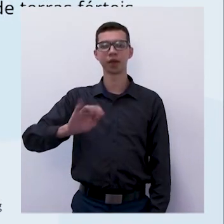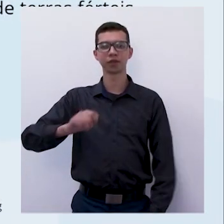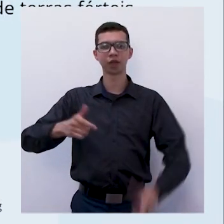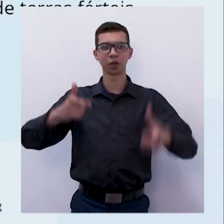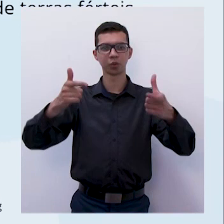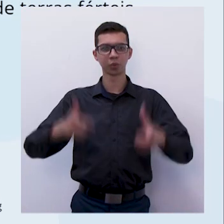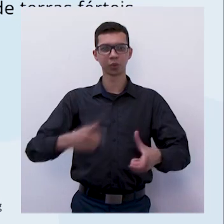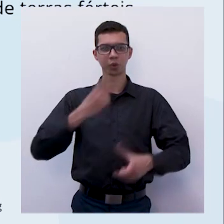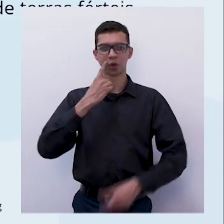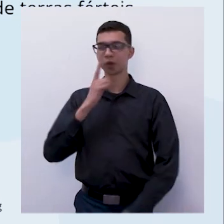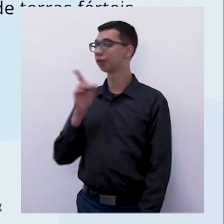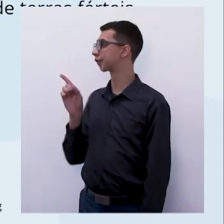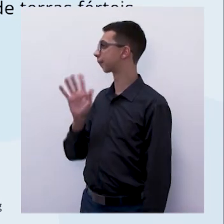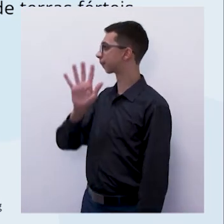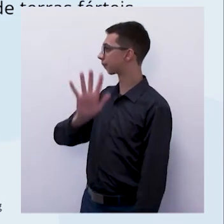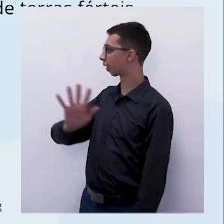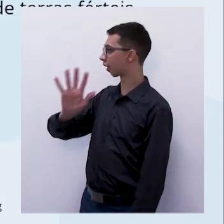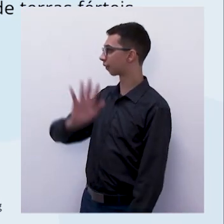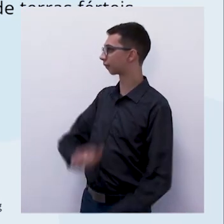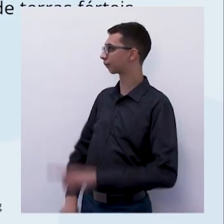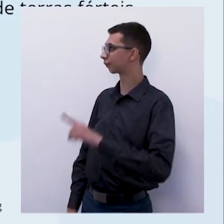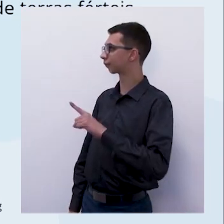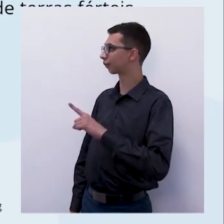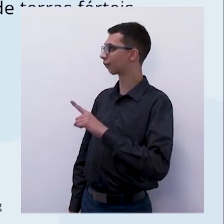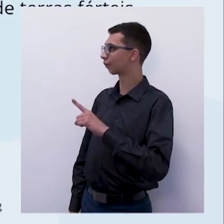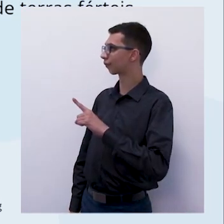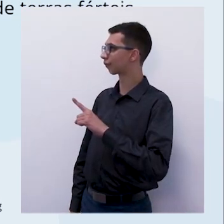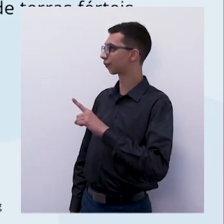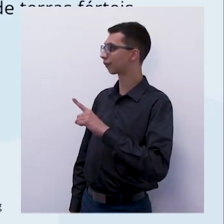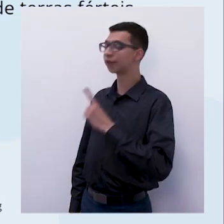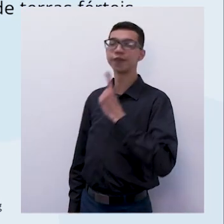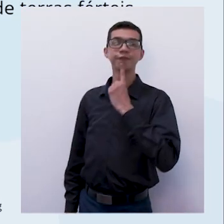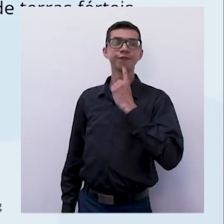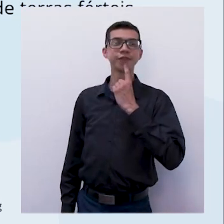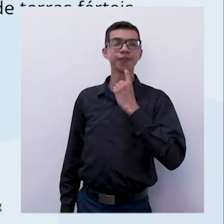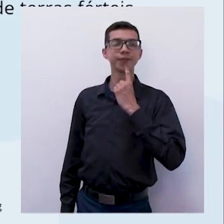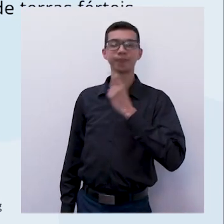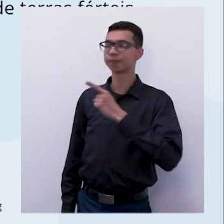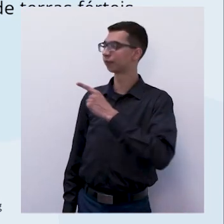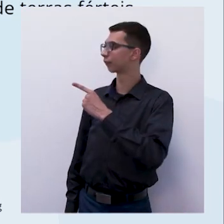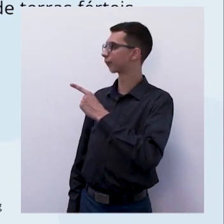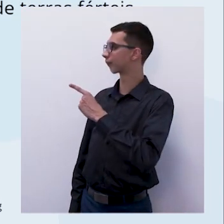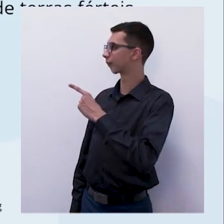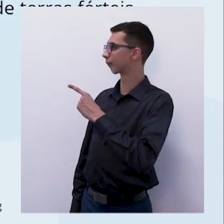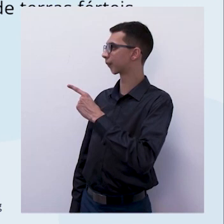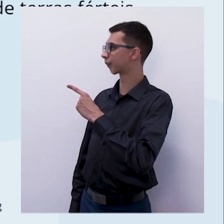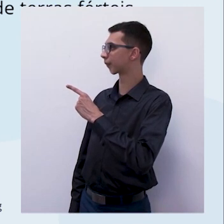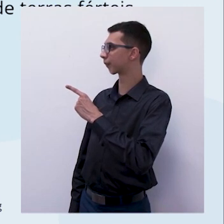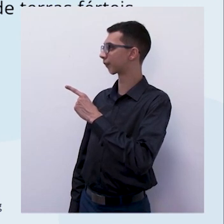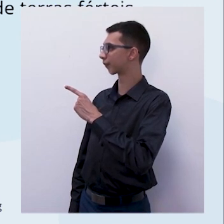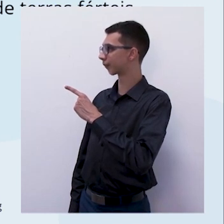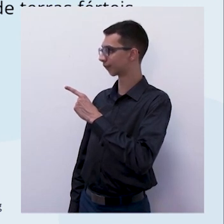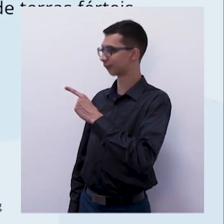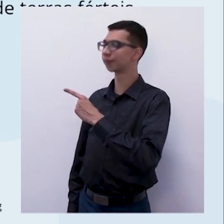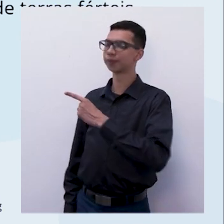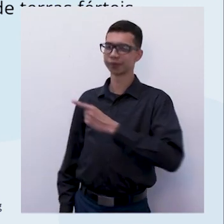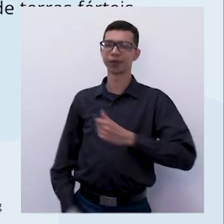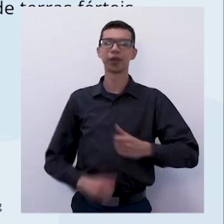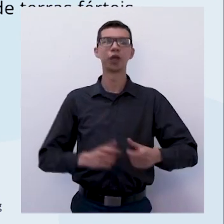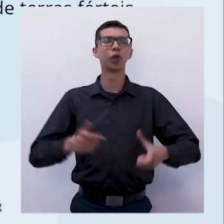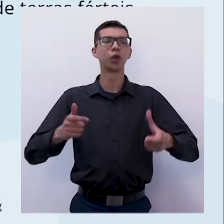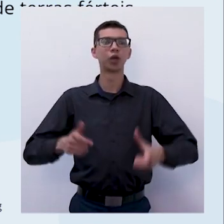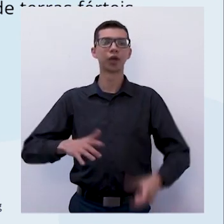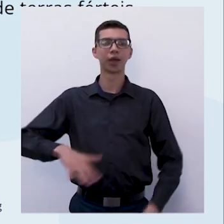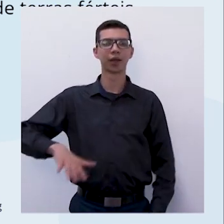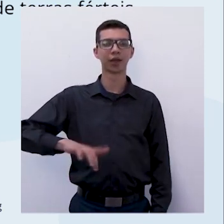mapa. Esparta está localizada ali no círculo vermelho do mapa, que é a planície da Lacônia. As